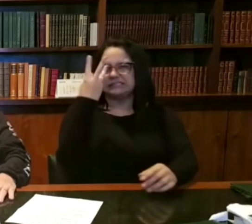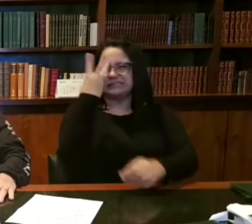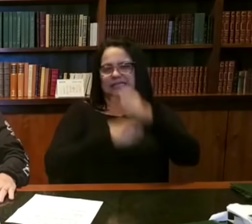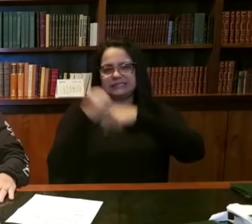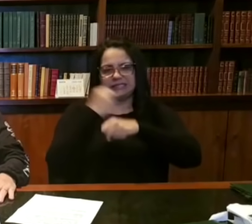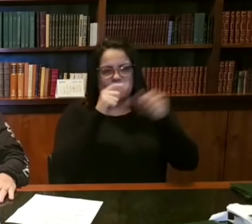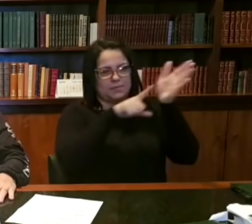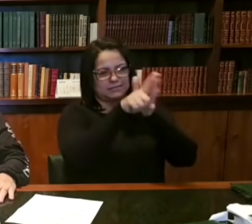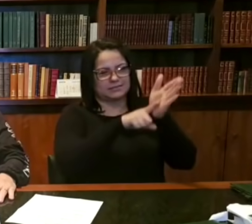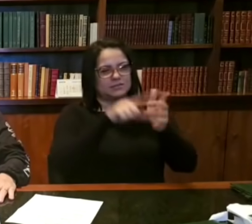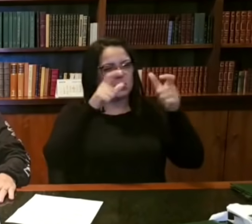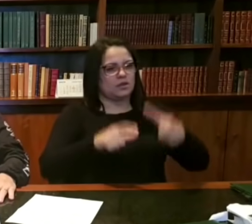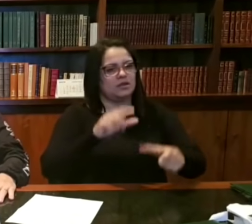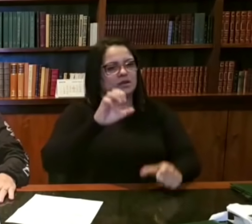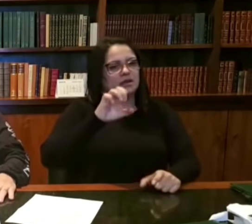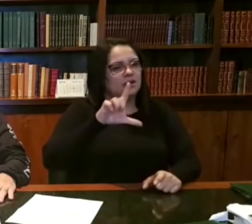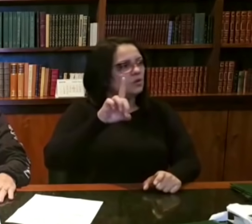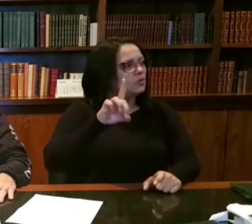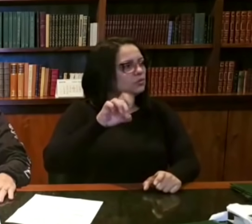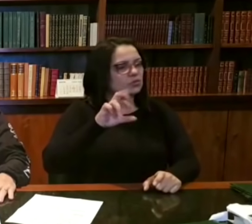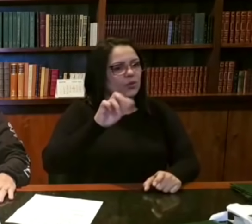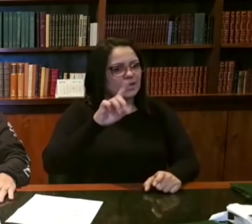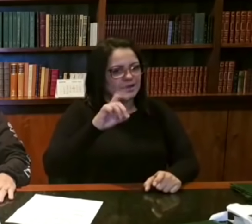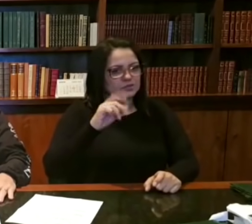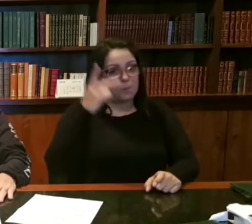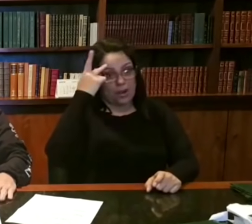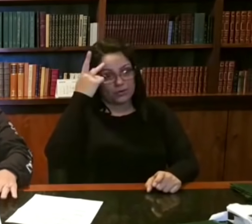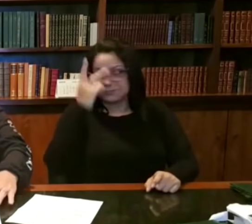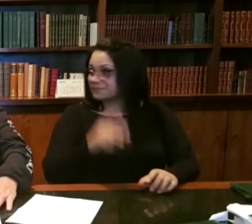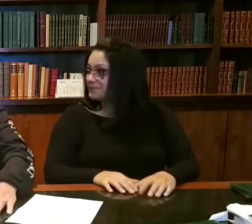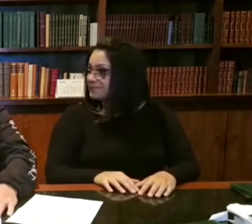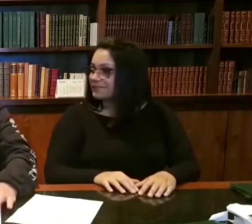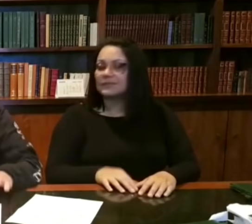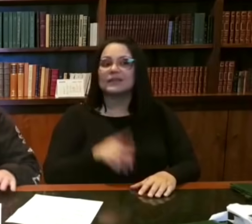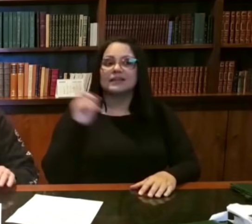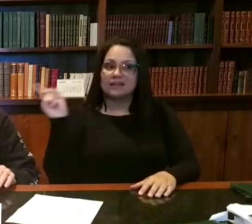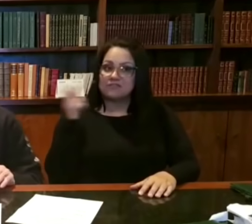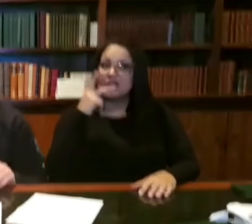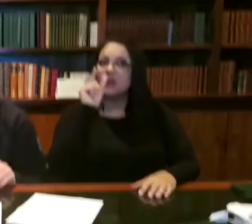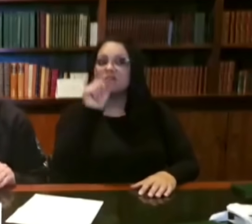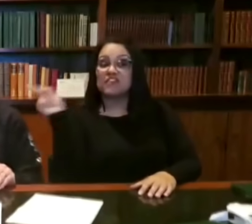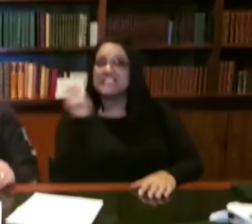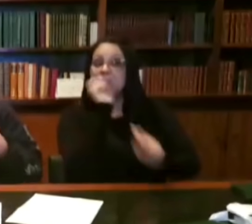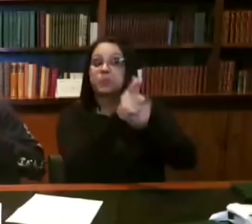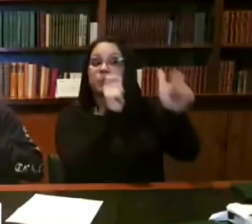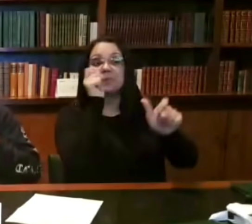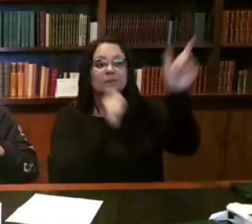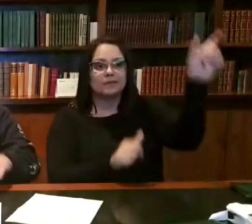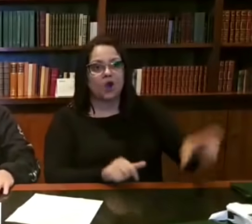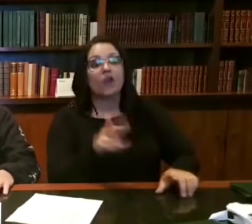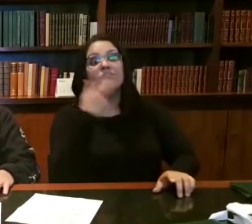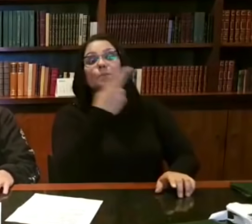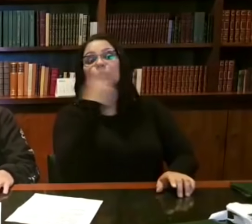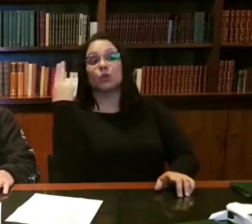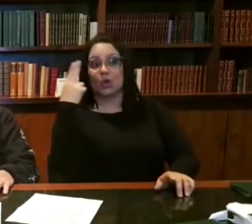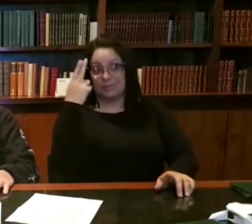em Eldorado Paulista. Tá? Olha só, em Eldorado Paulista. Eu já sei, eu só cheguei. Olha o que saiu na revista à época, a meu respeito, os